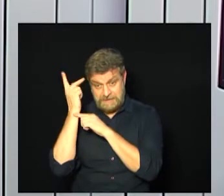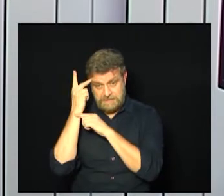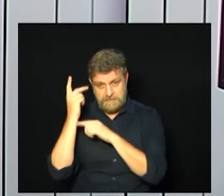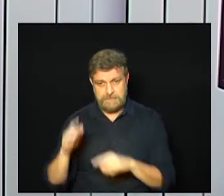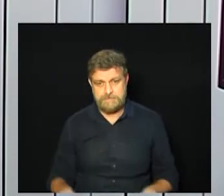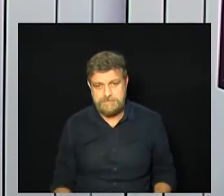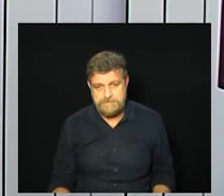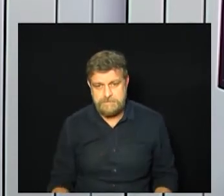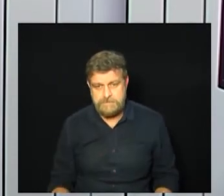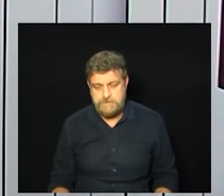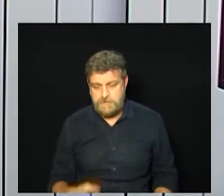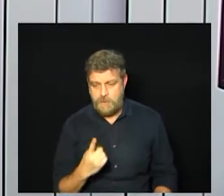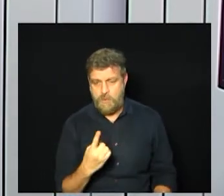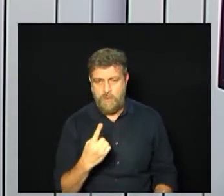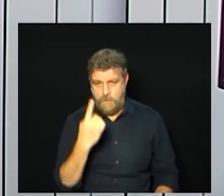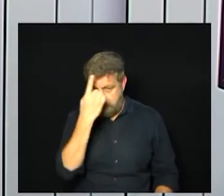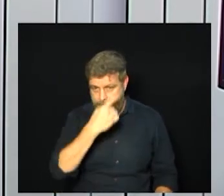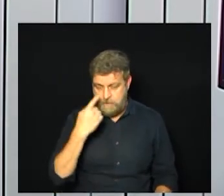Paulo.